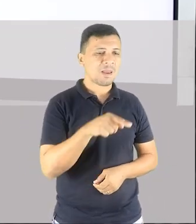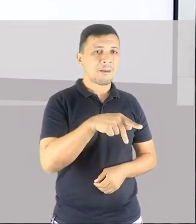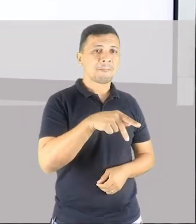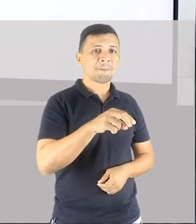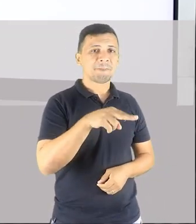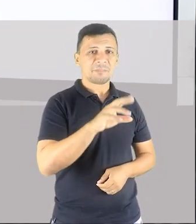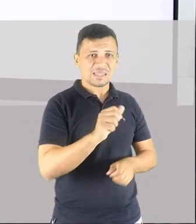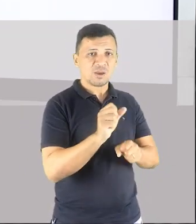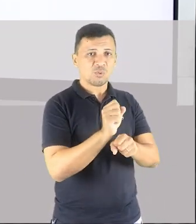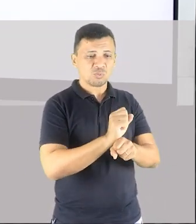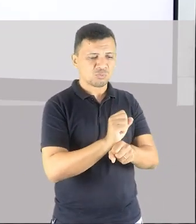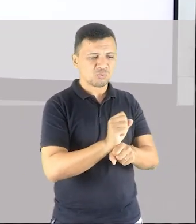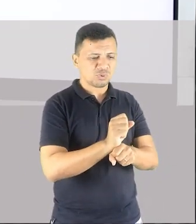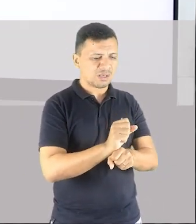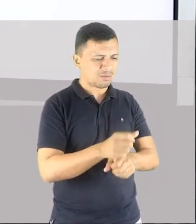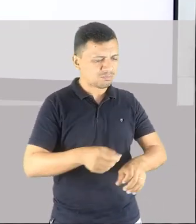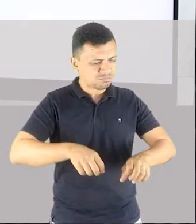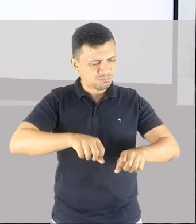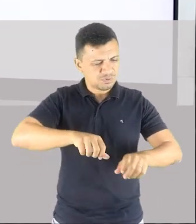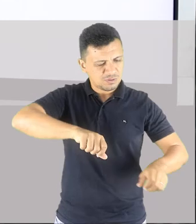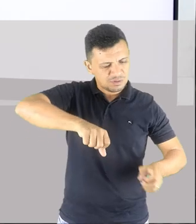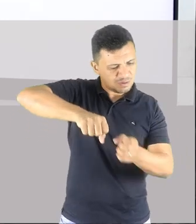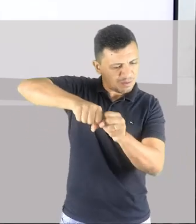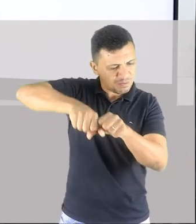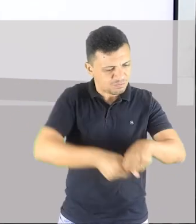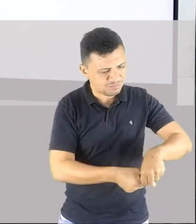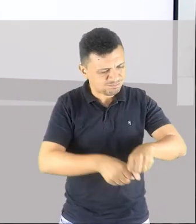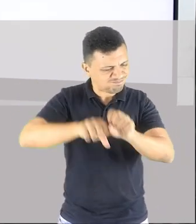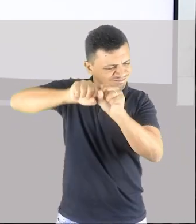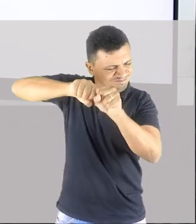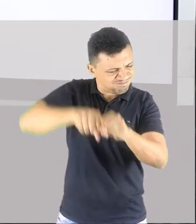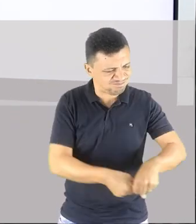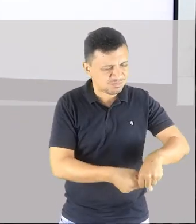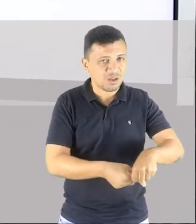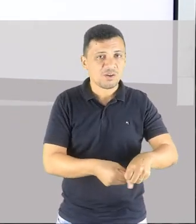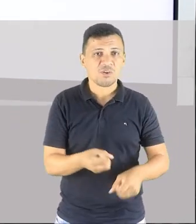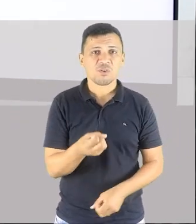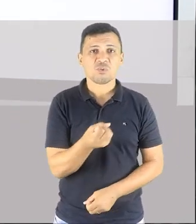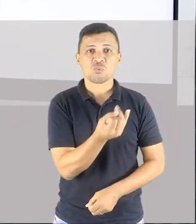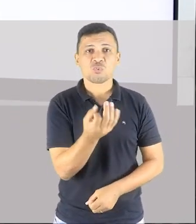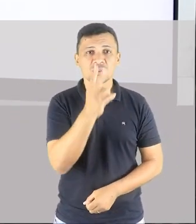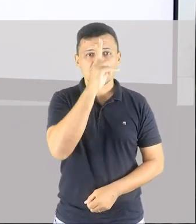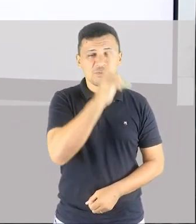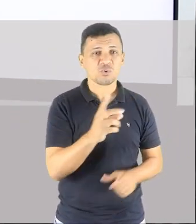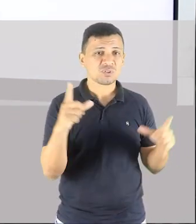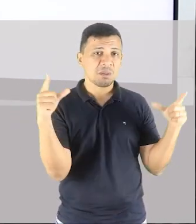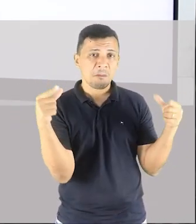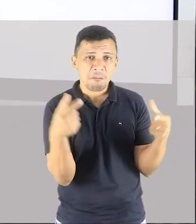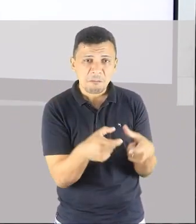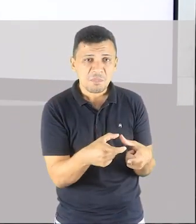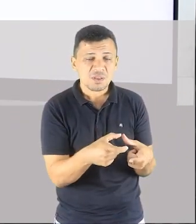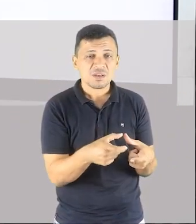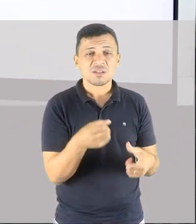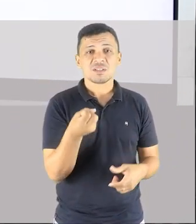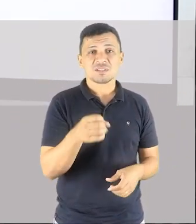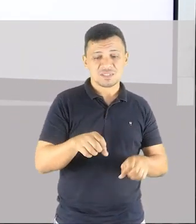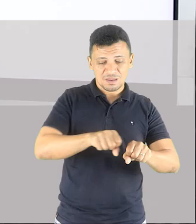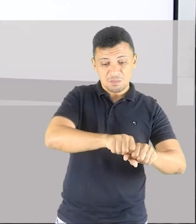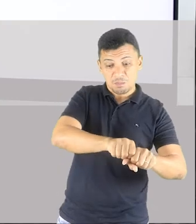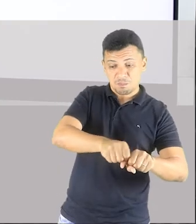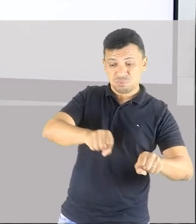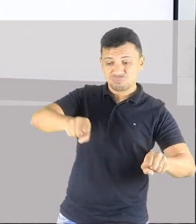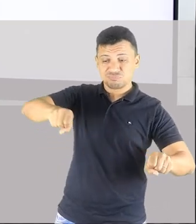utilizando uma chave de rodas, dentre outras circunstâncias, exigirá de nós menor quantidade de força se o braço da alavanca for